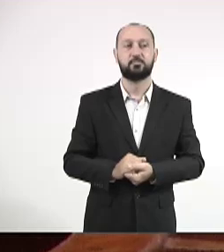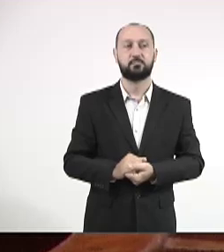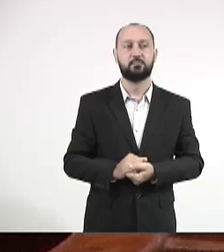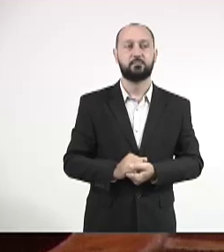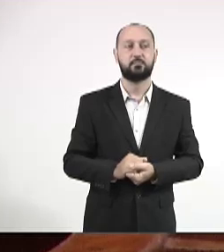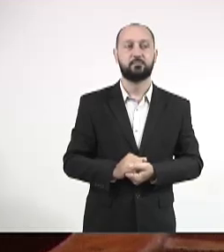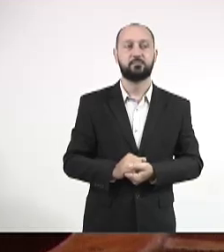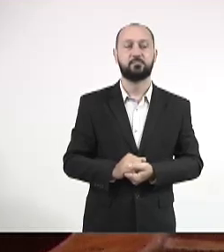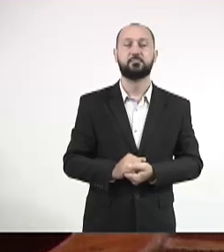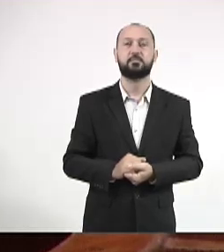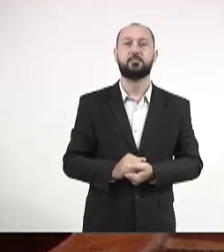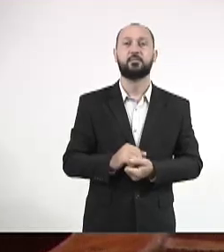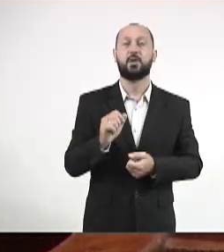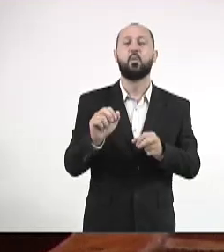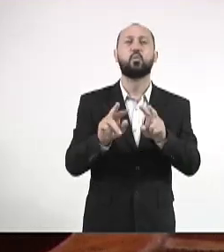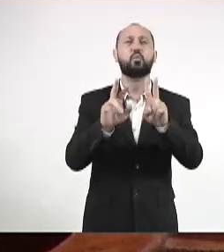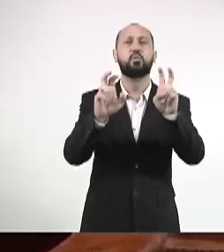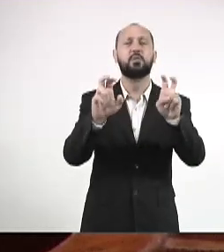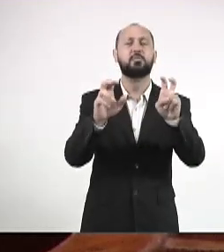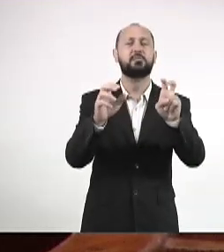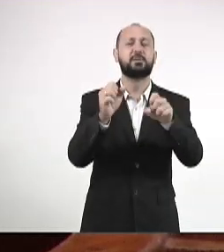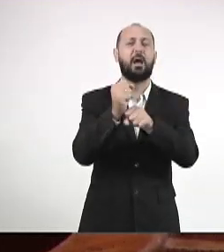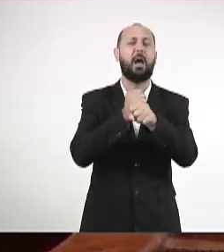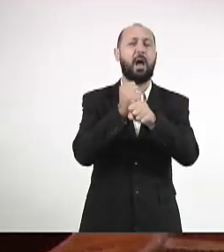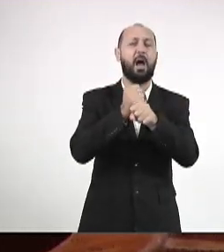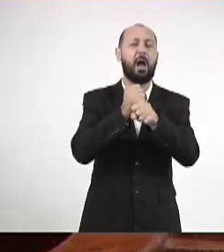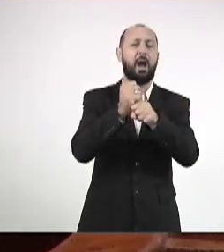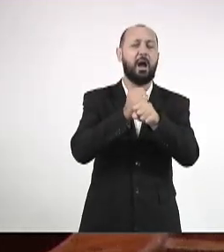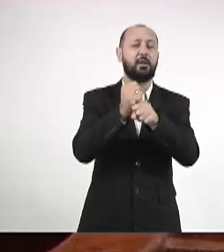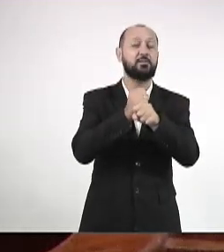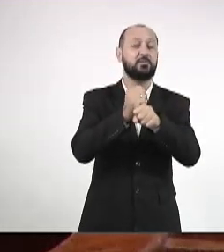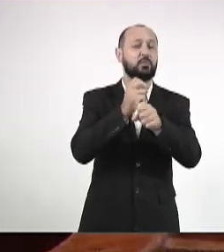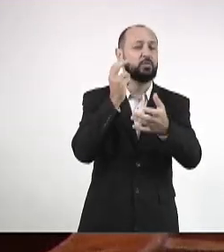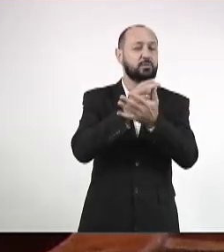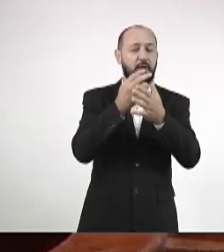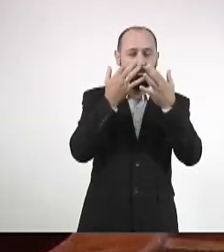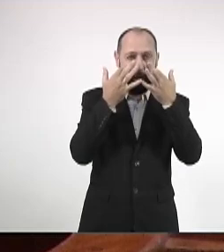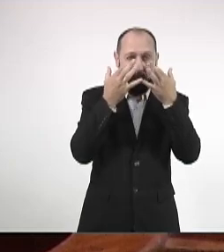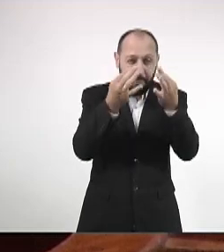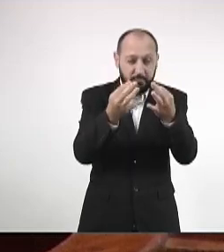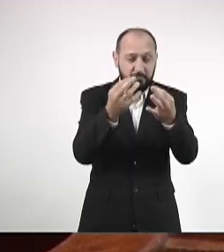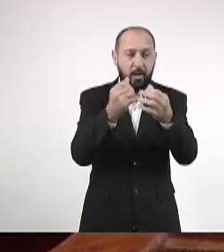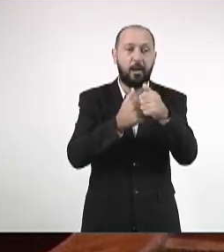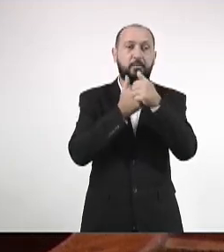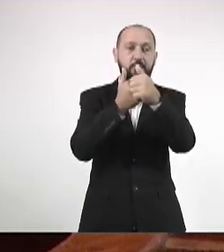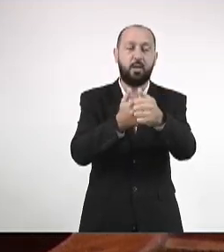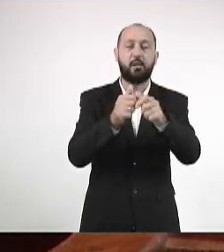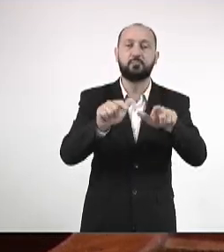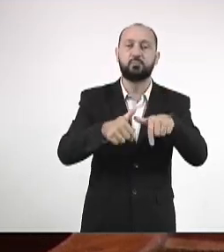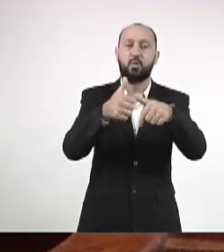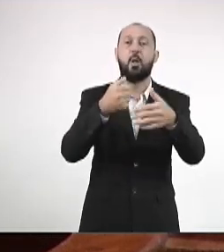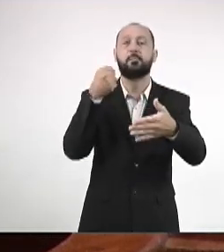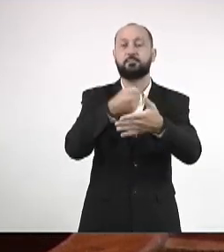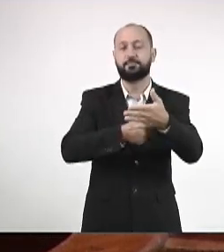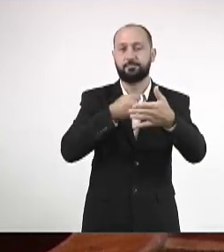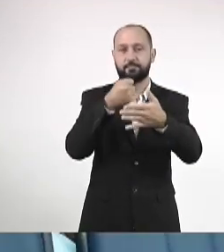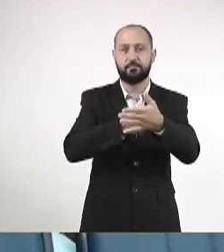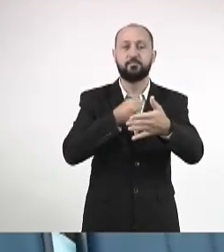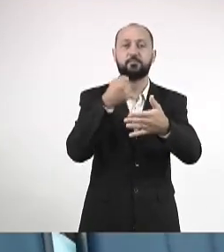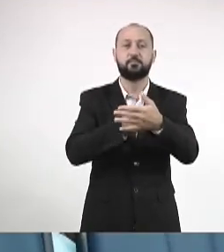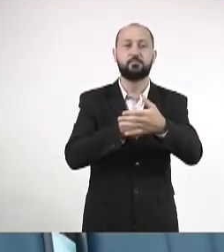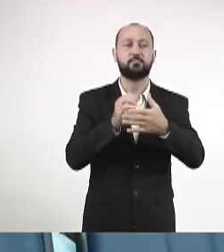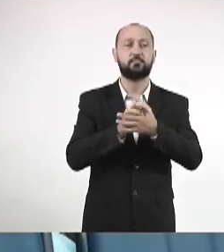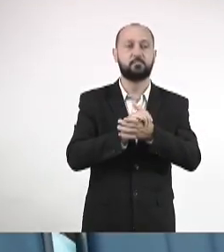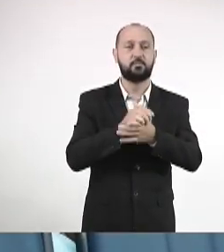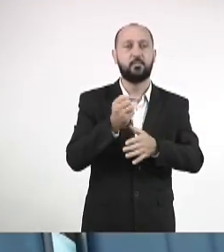Essa pauta é uma pauta que me chama a atenção já há muitos anos, e sempre acompanho a luta das mulheres, e o